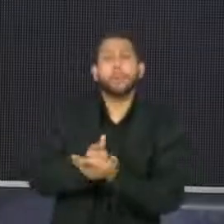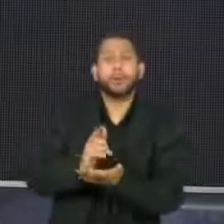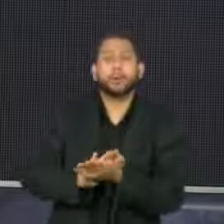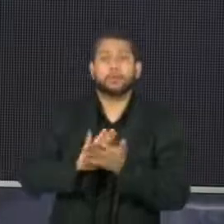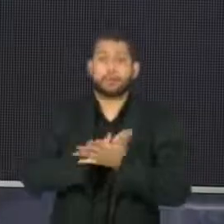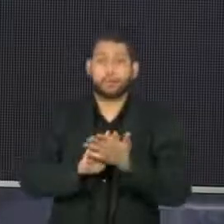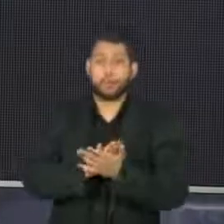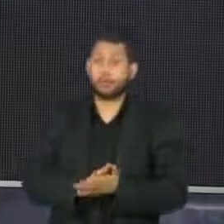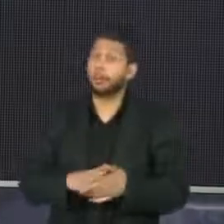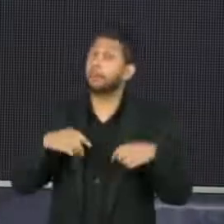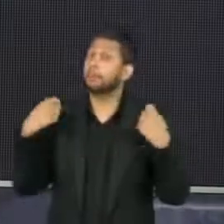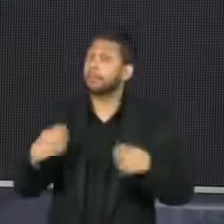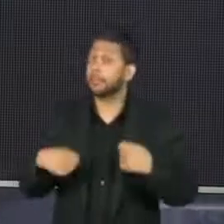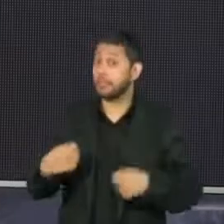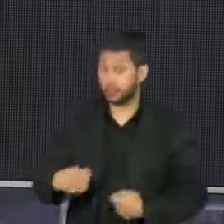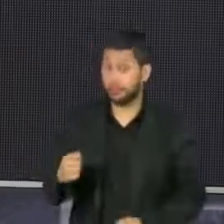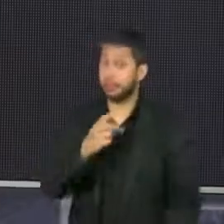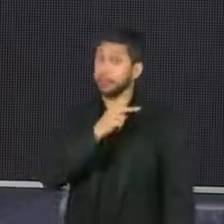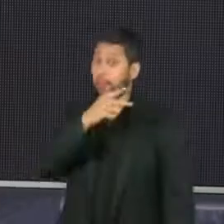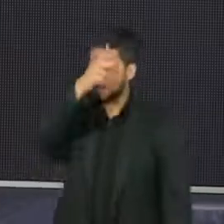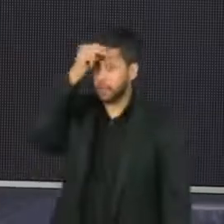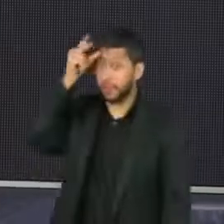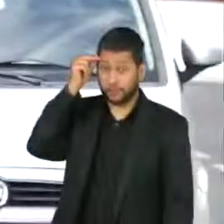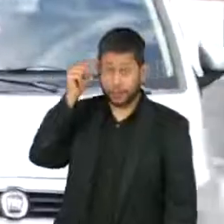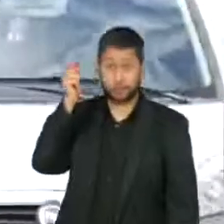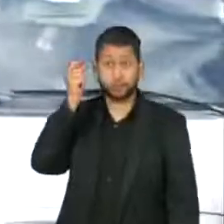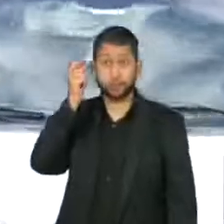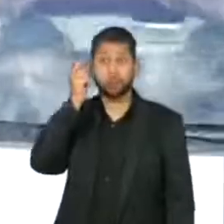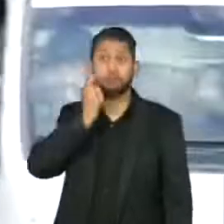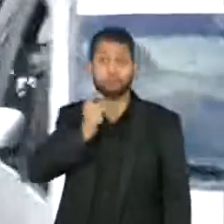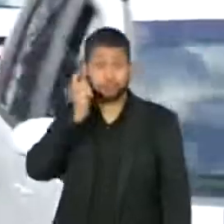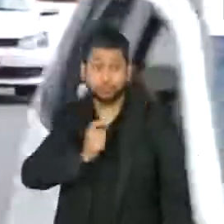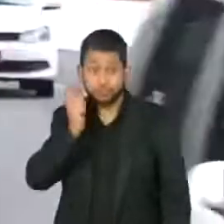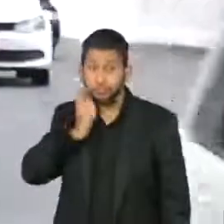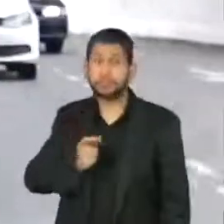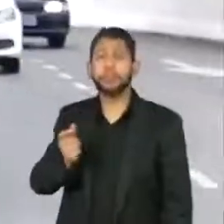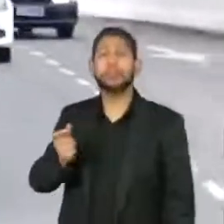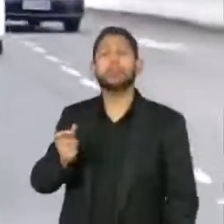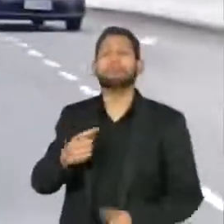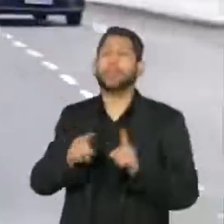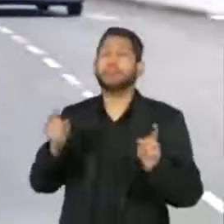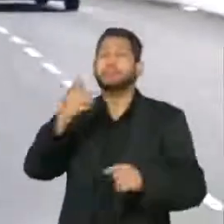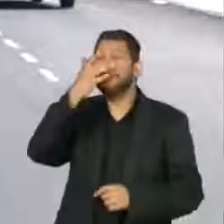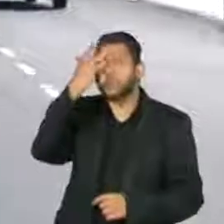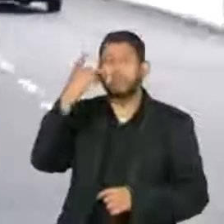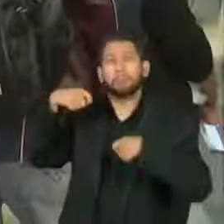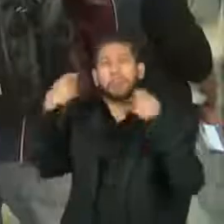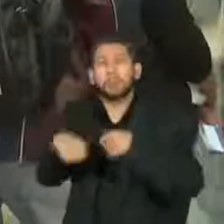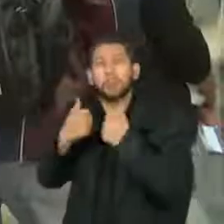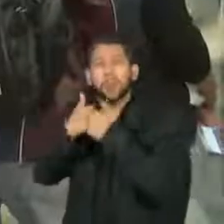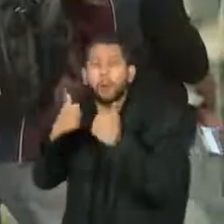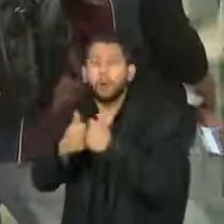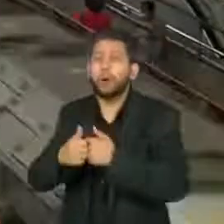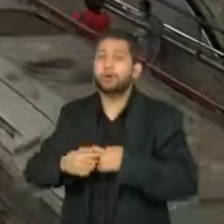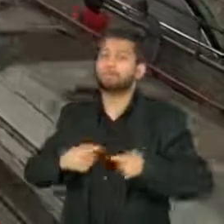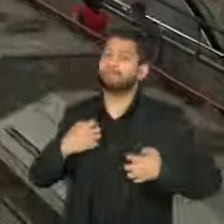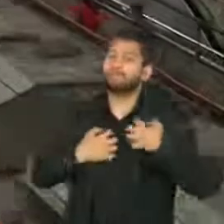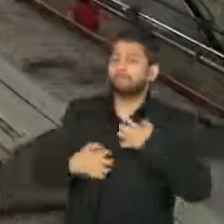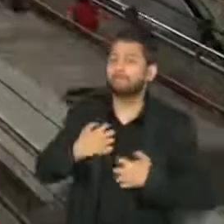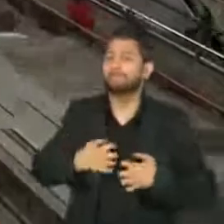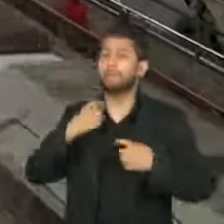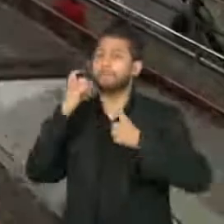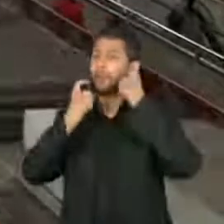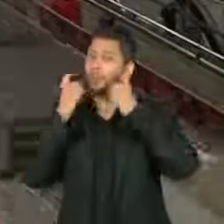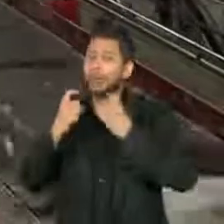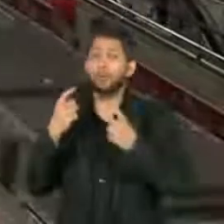ser analisada e aprovada pelo prefeito Ricardo Nunes. Mas já preocupa quem depende dos ônibus, metrôs e trens para